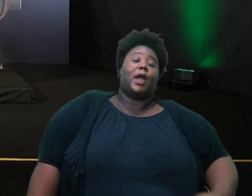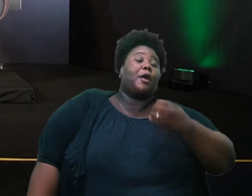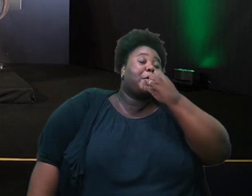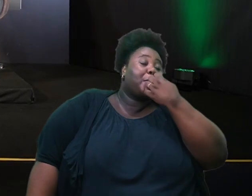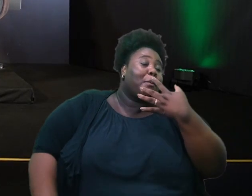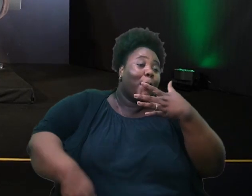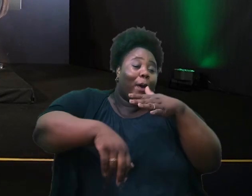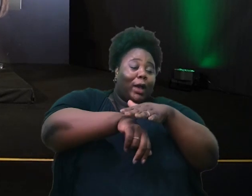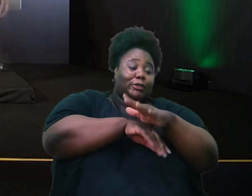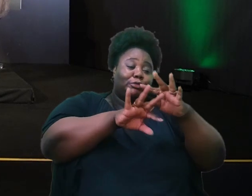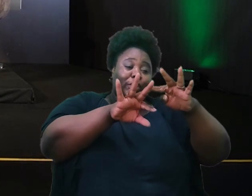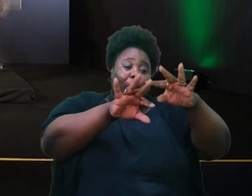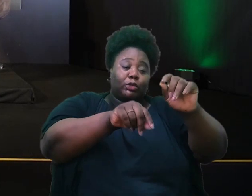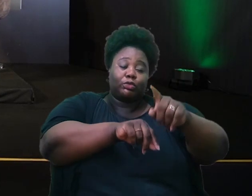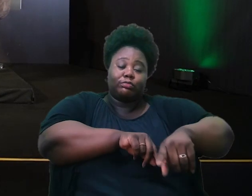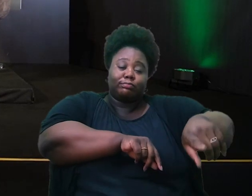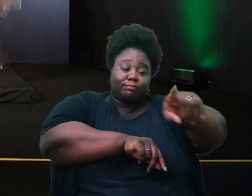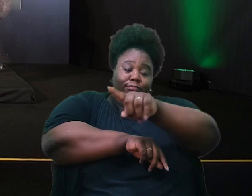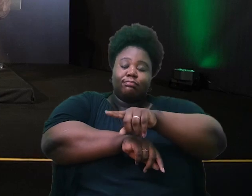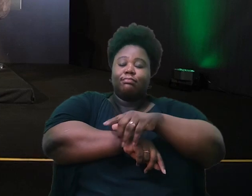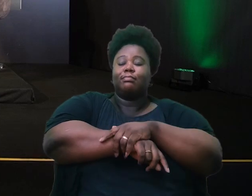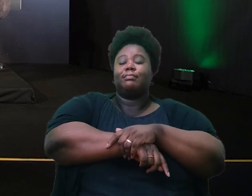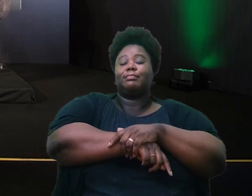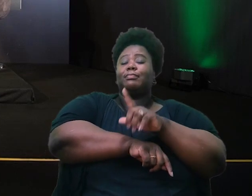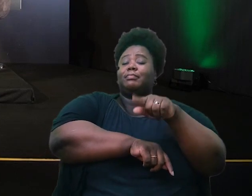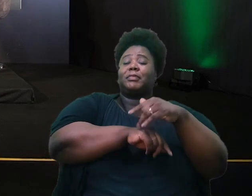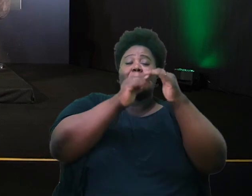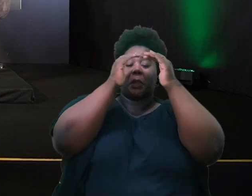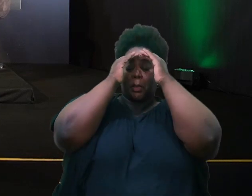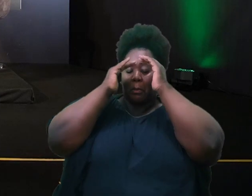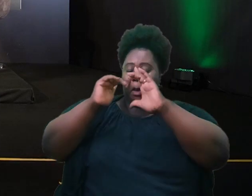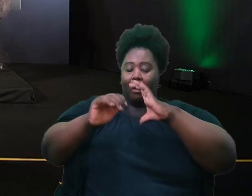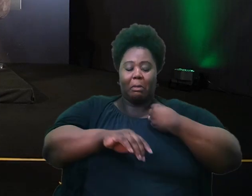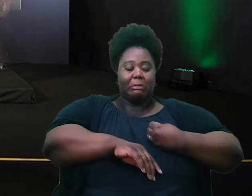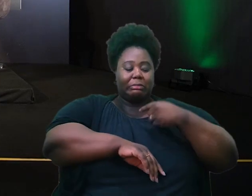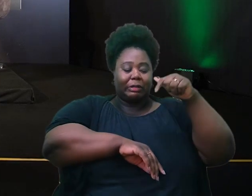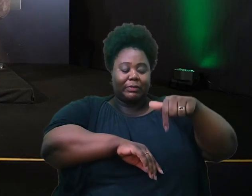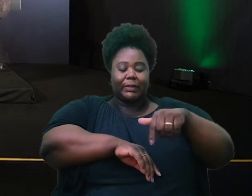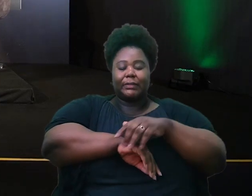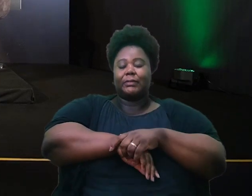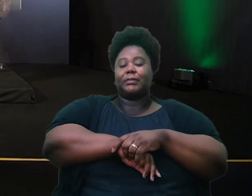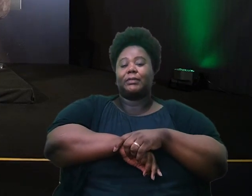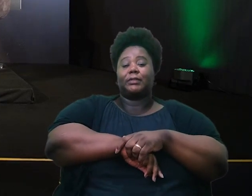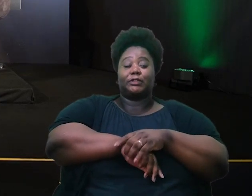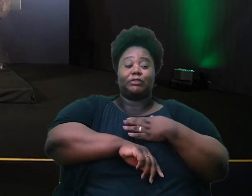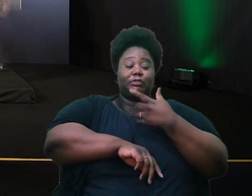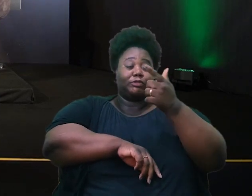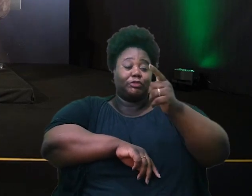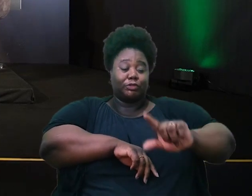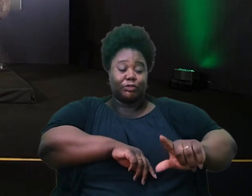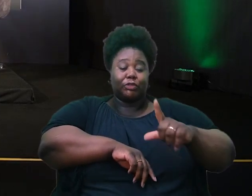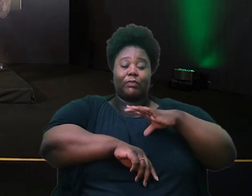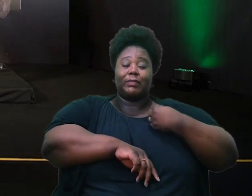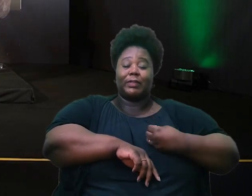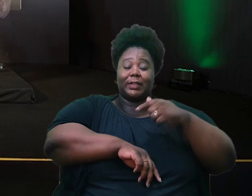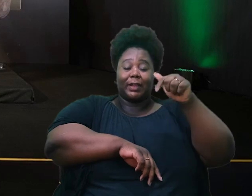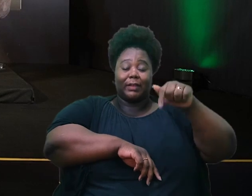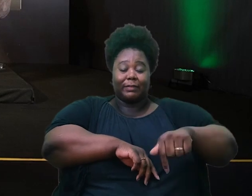noite a todos, todas, todes. É uma honra estar aqui. Novamente estamos aqui,